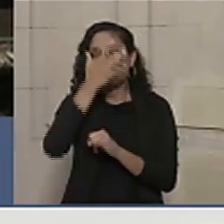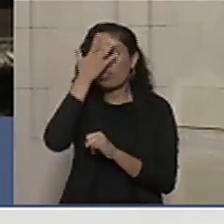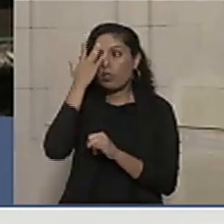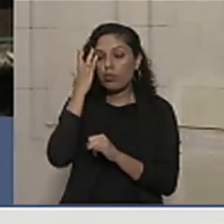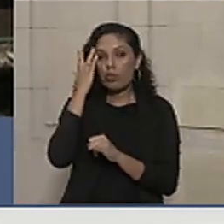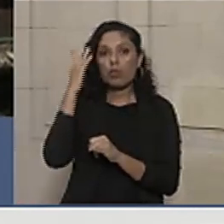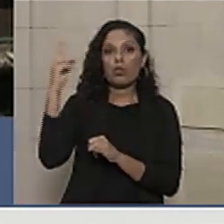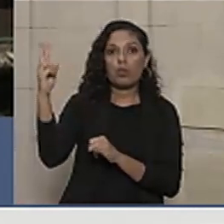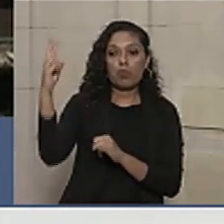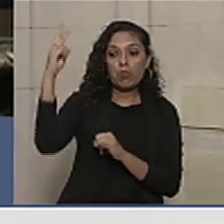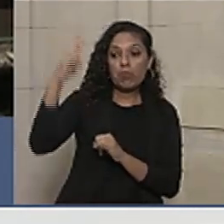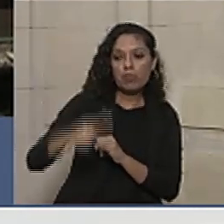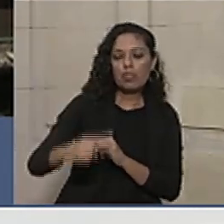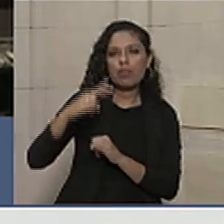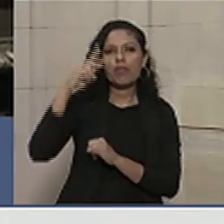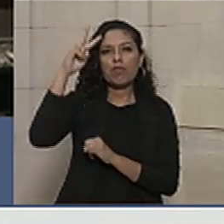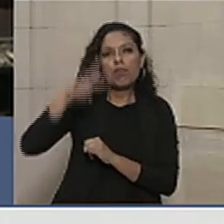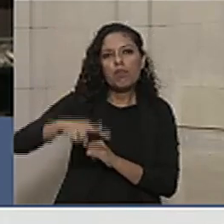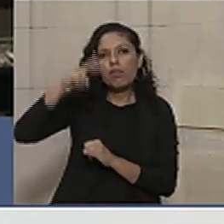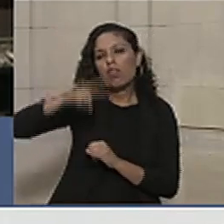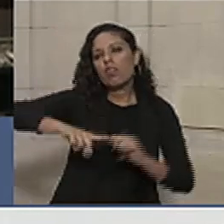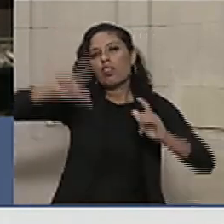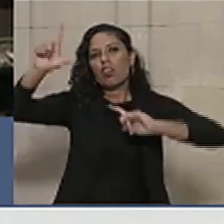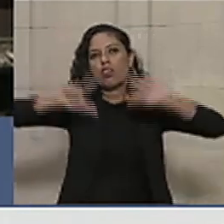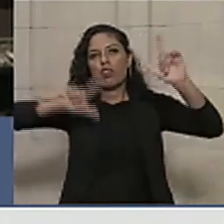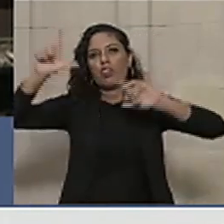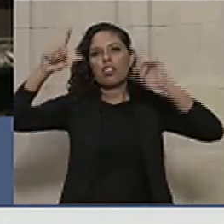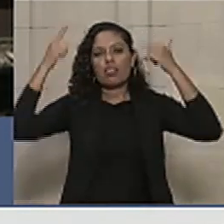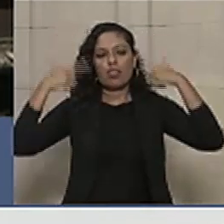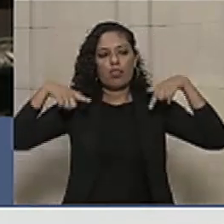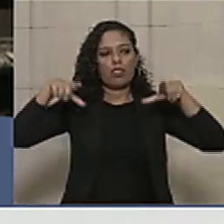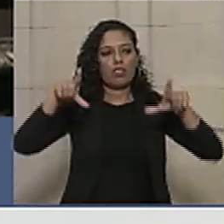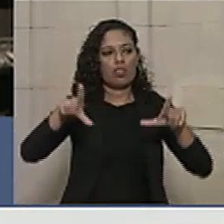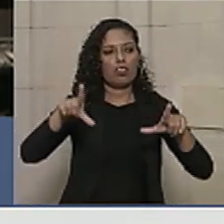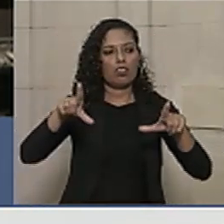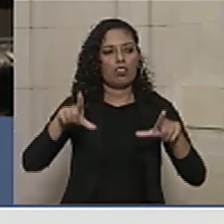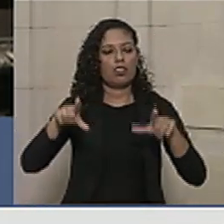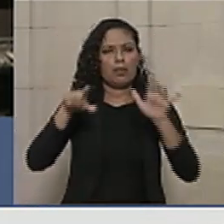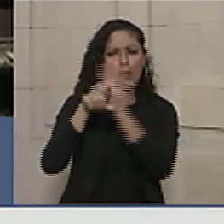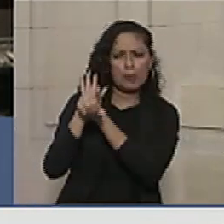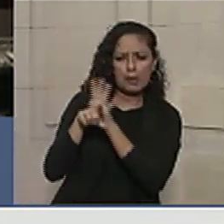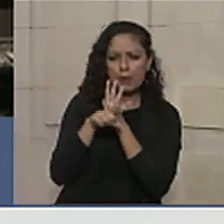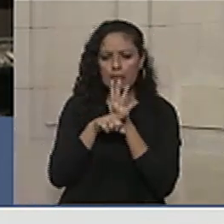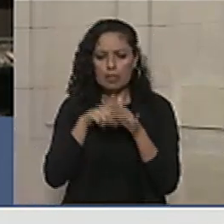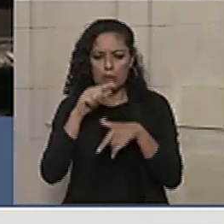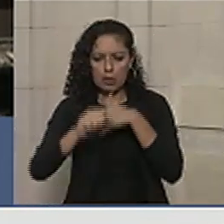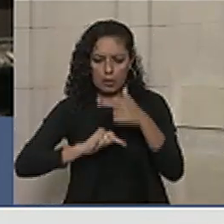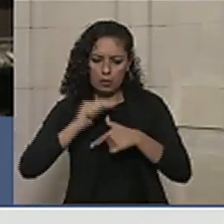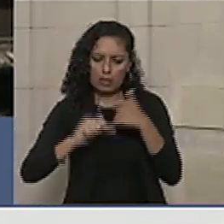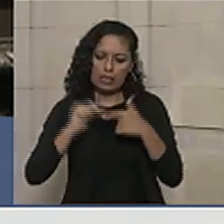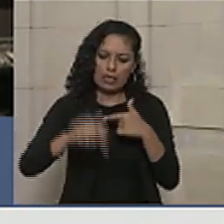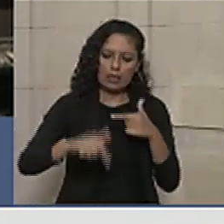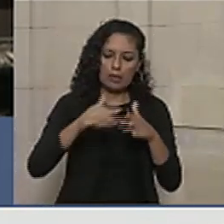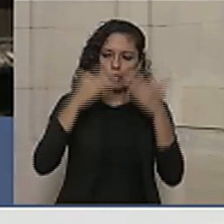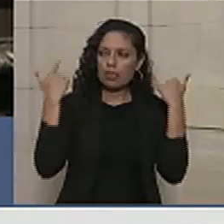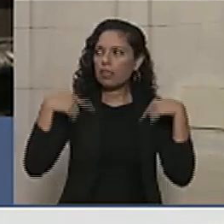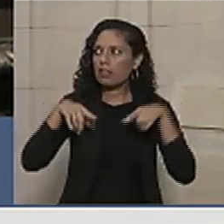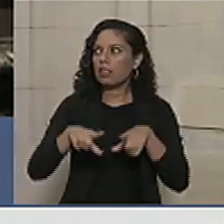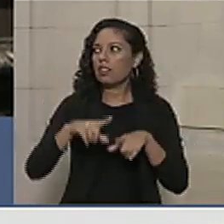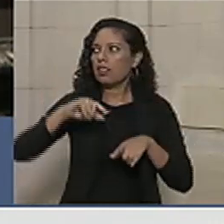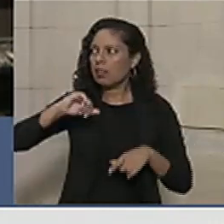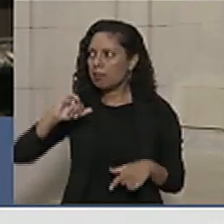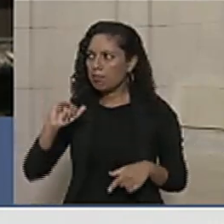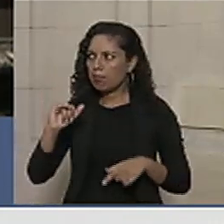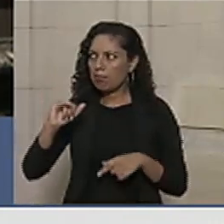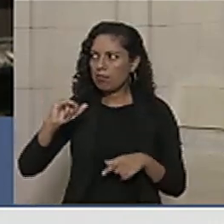que o cidadão e a cidadã fluminense acompanhe e monitore o trabalho dessa casa, se aproprie